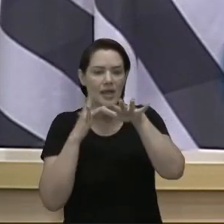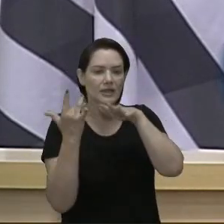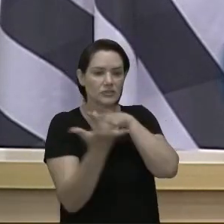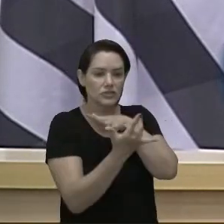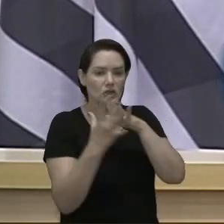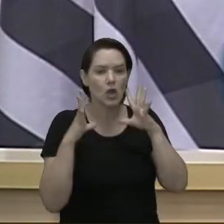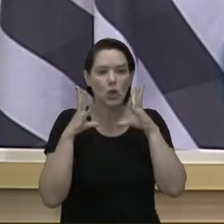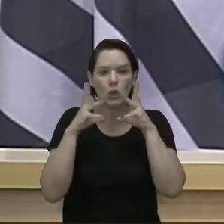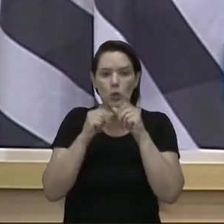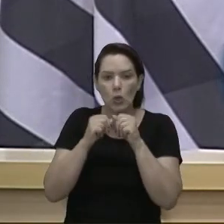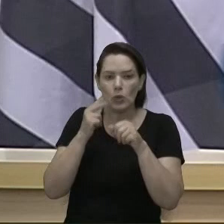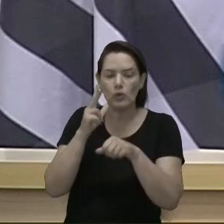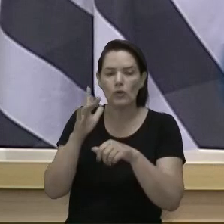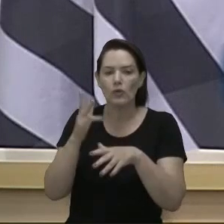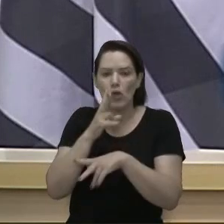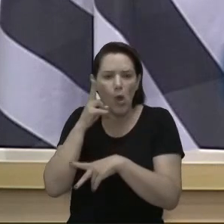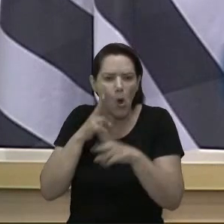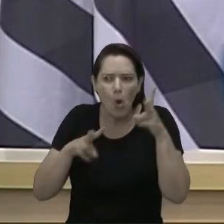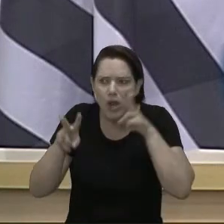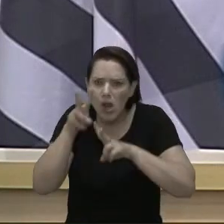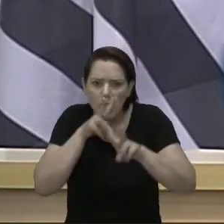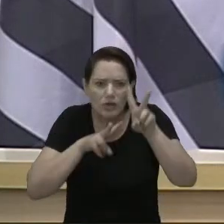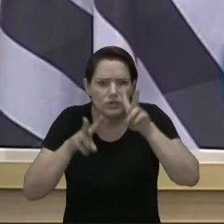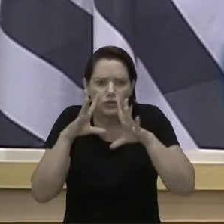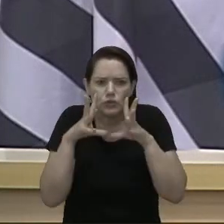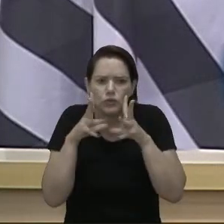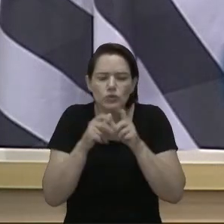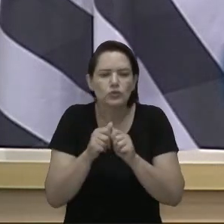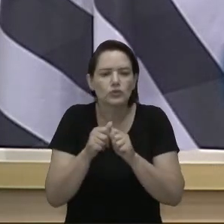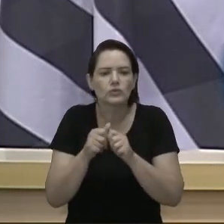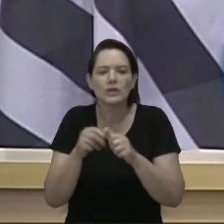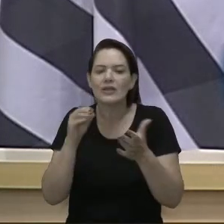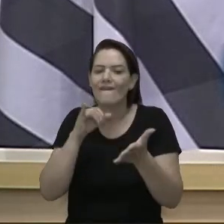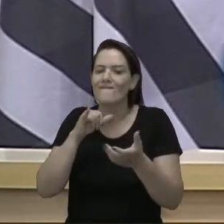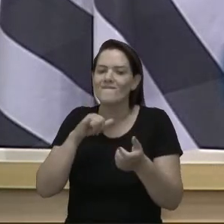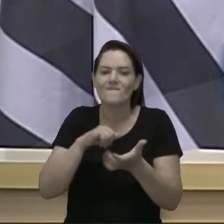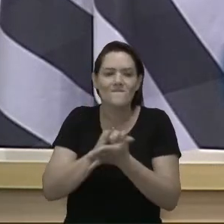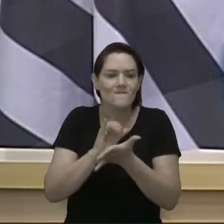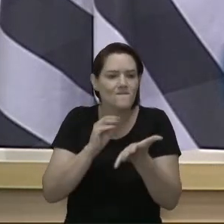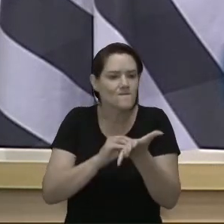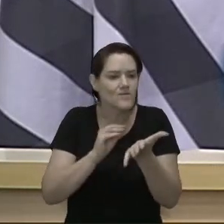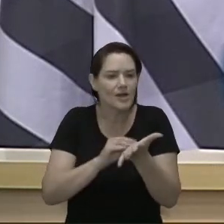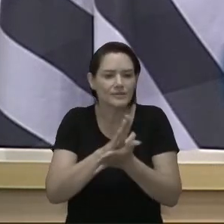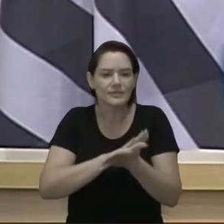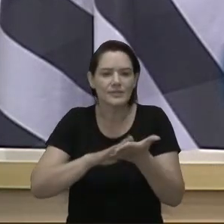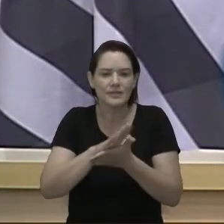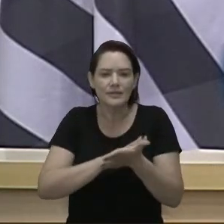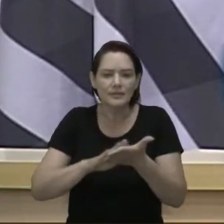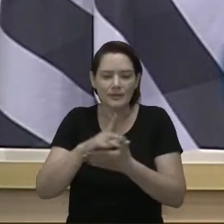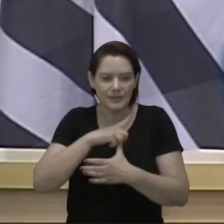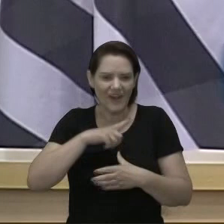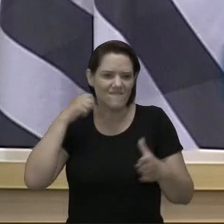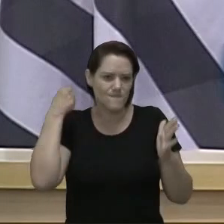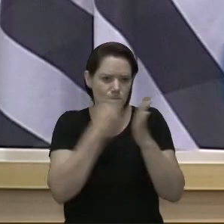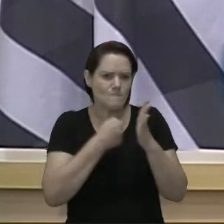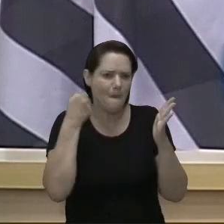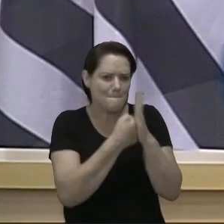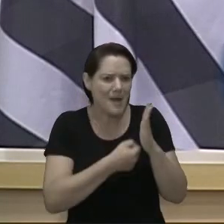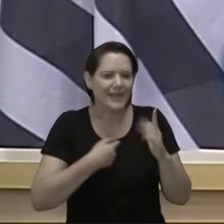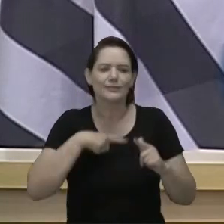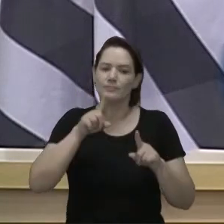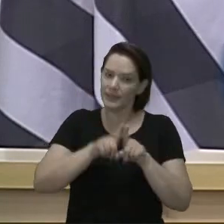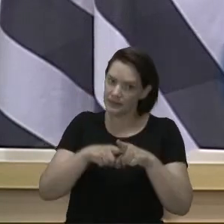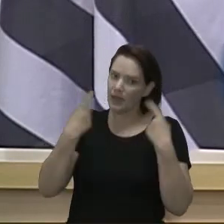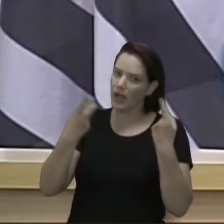íntegra. Eu olhei tudo e realmente não tava faltando nada. Sabe que quando a gente tem que bater, a gente bate, mas também